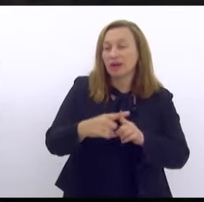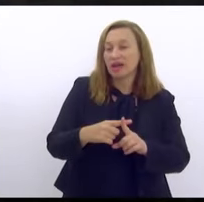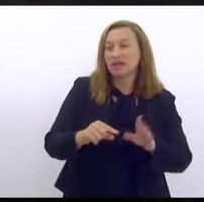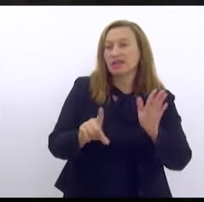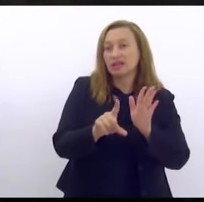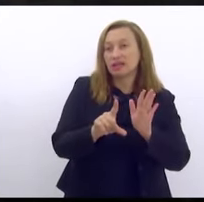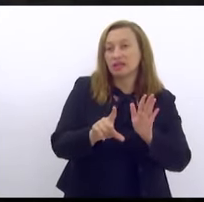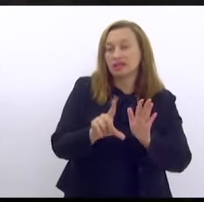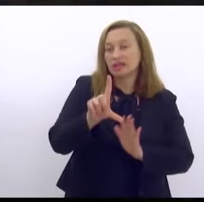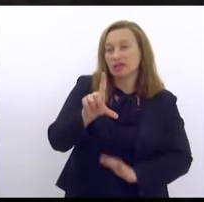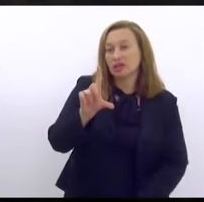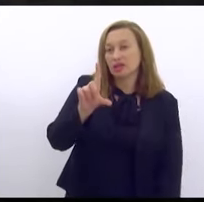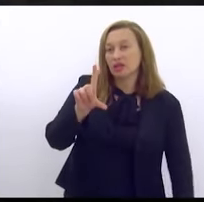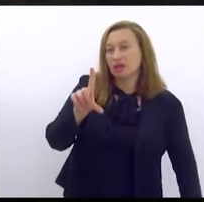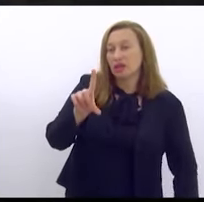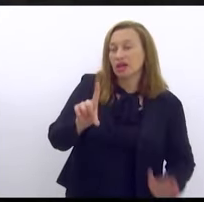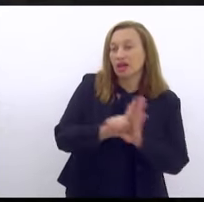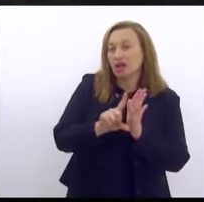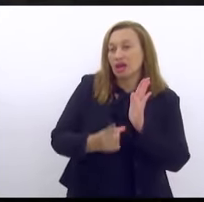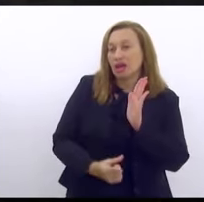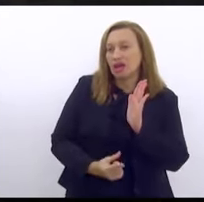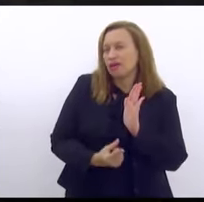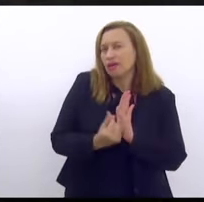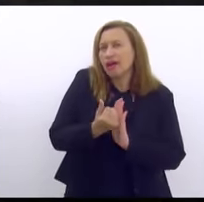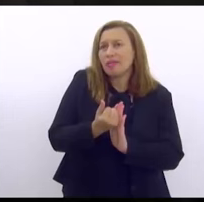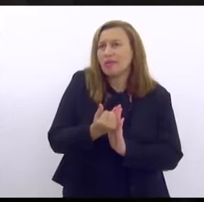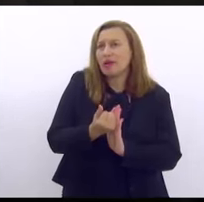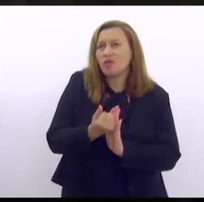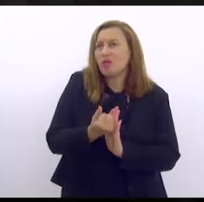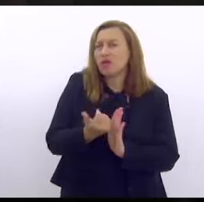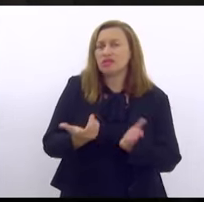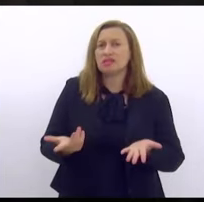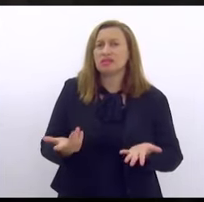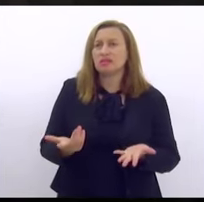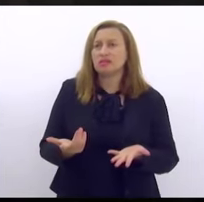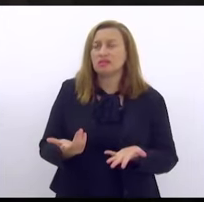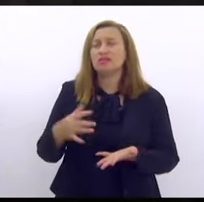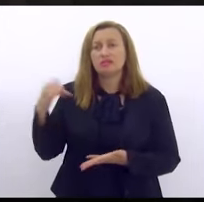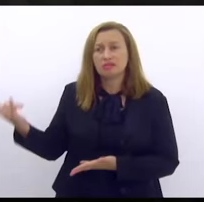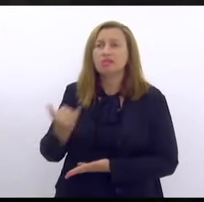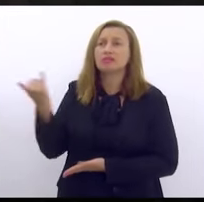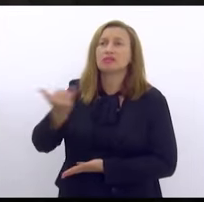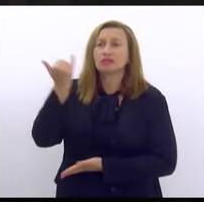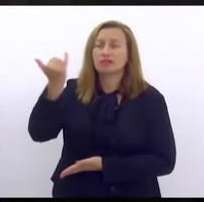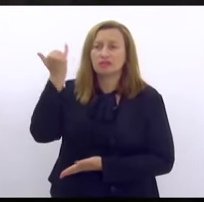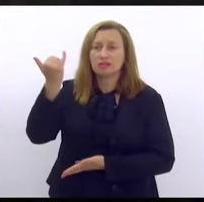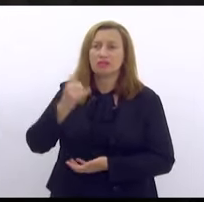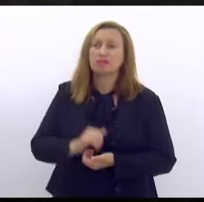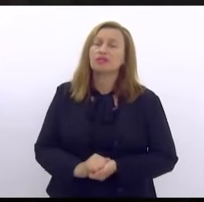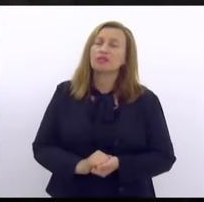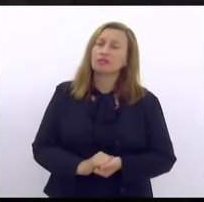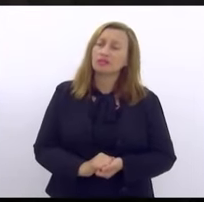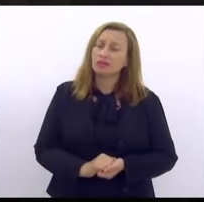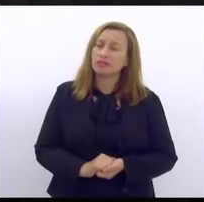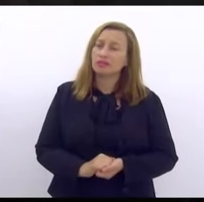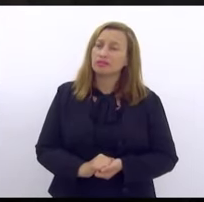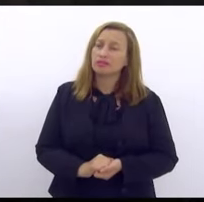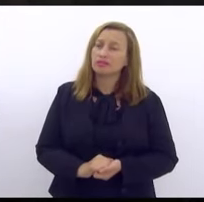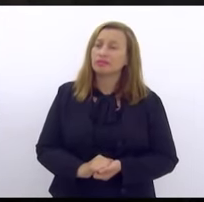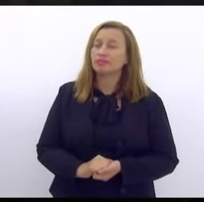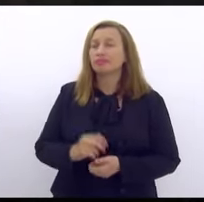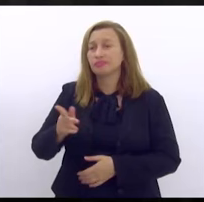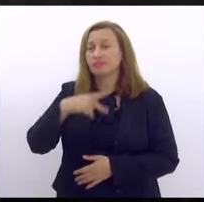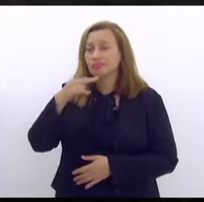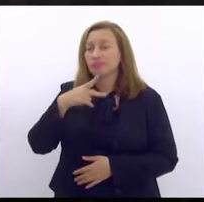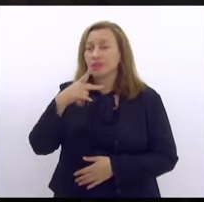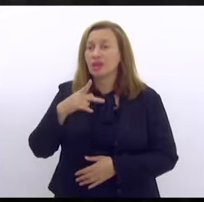LOA. Então, está completado um quadro. E era importante, por isso fiz questão de falar, que